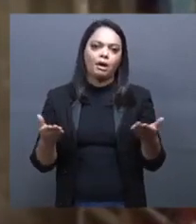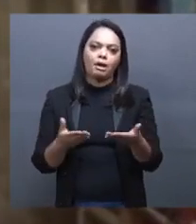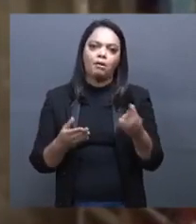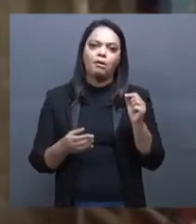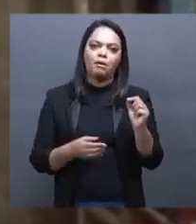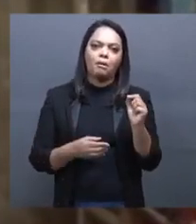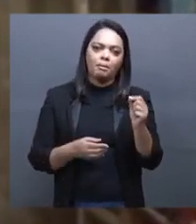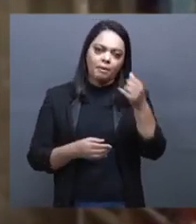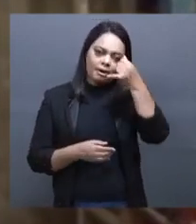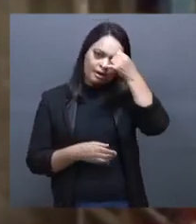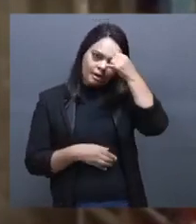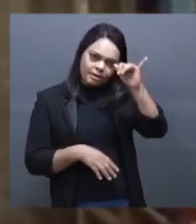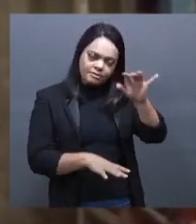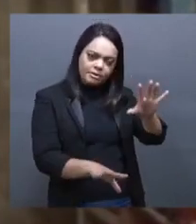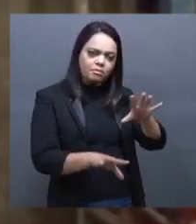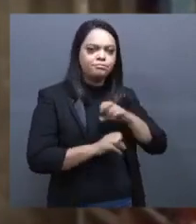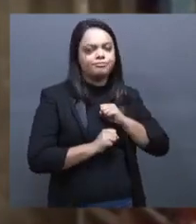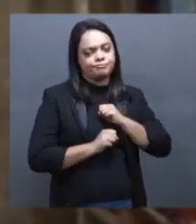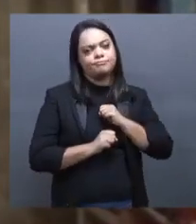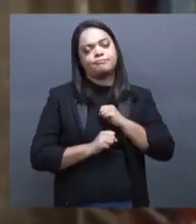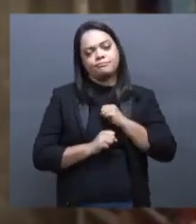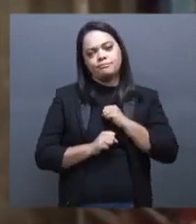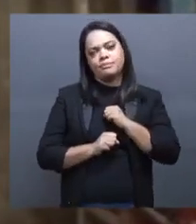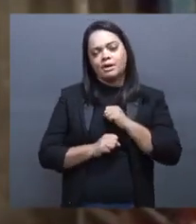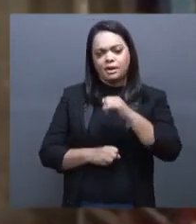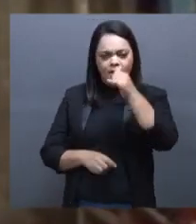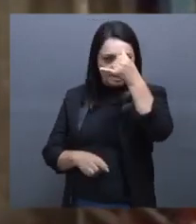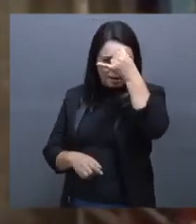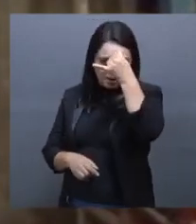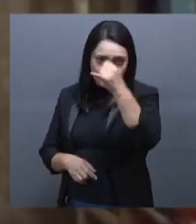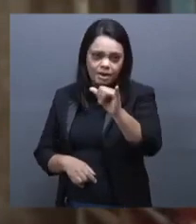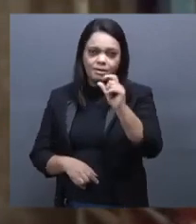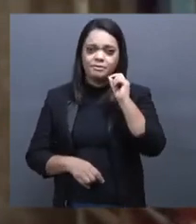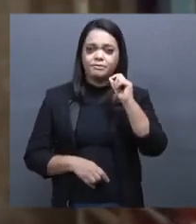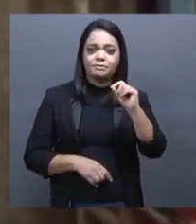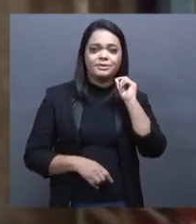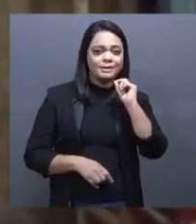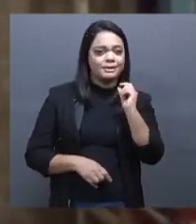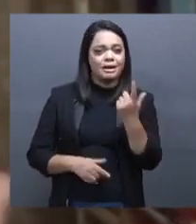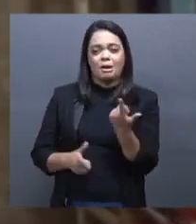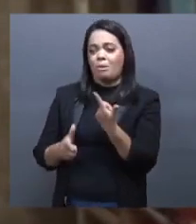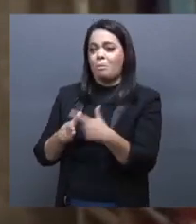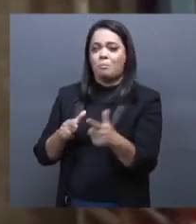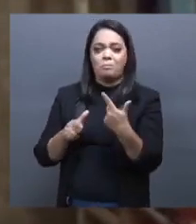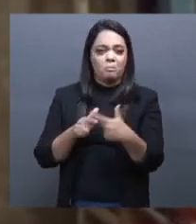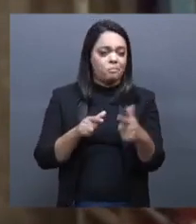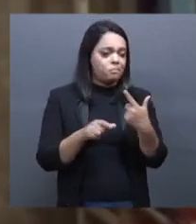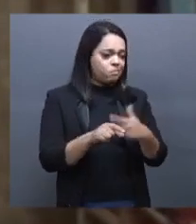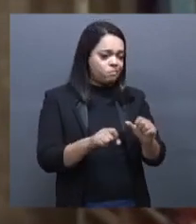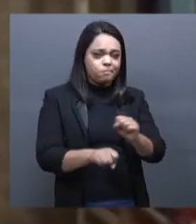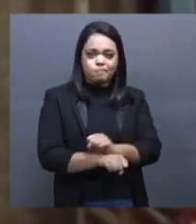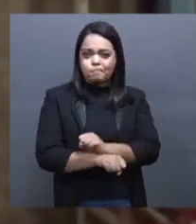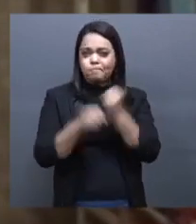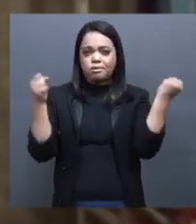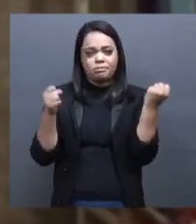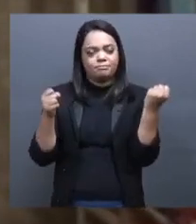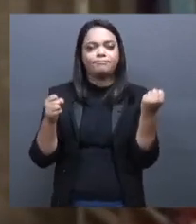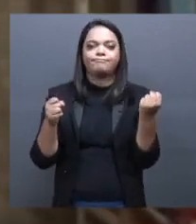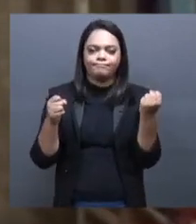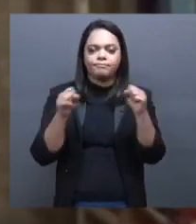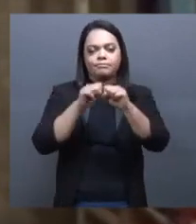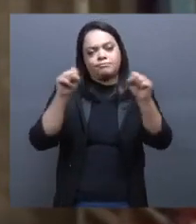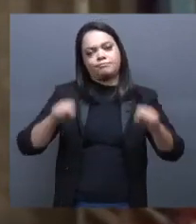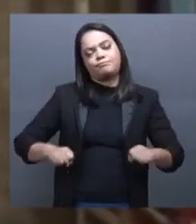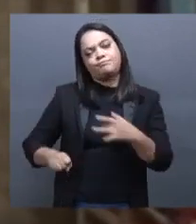reduzir a curva de contaminação e, com isso, para evitarmos um estresse e um colapso do nosso sistema de